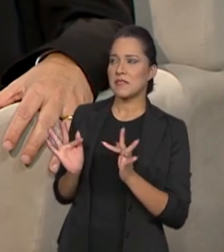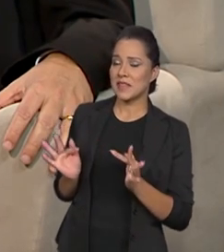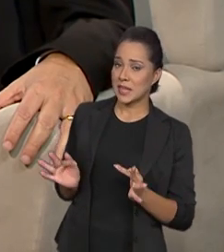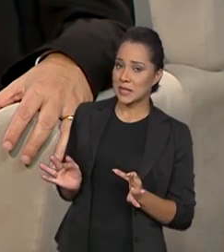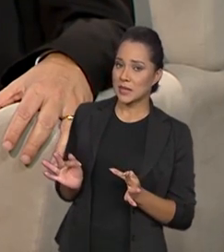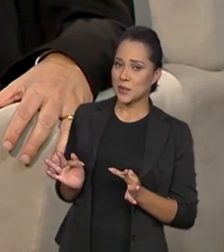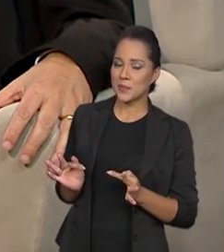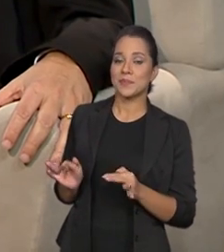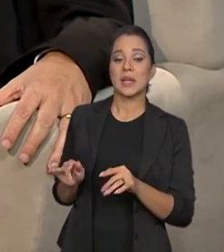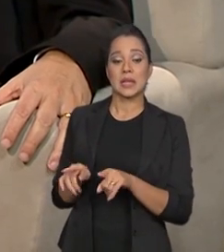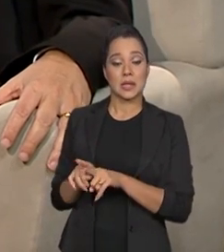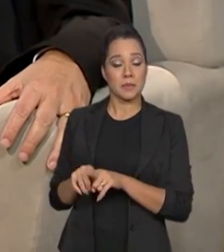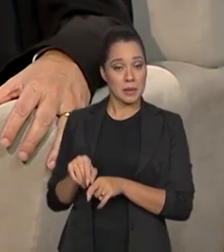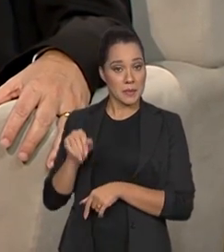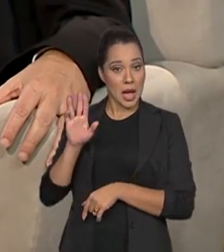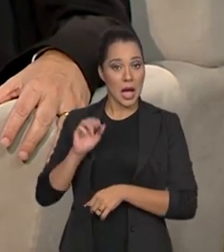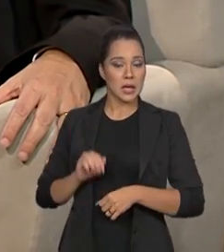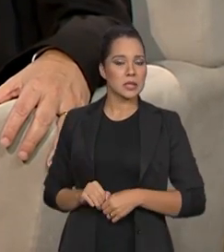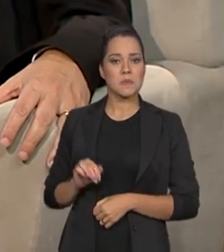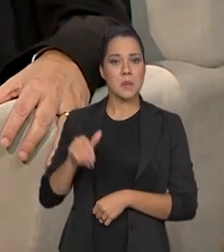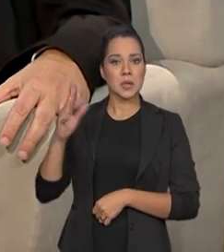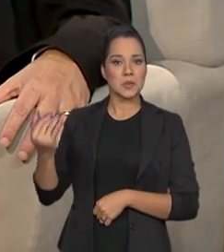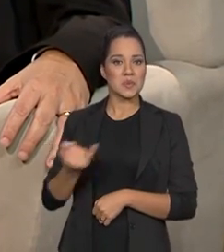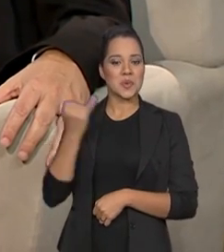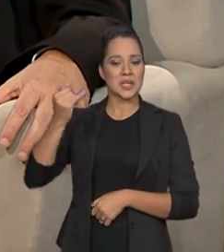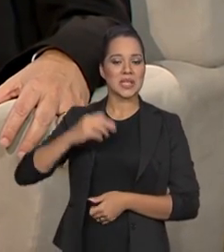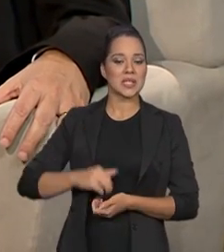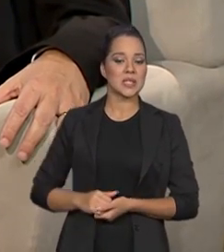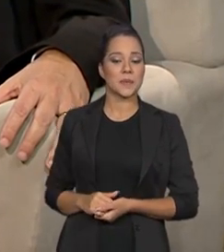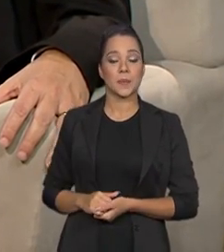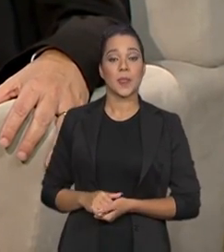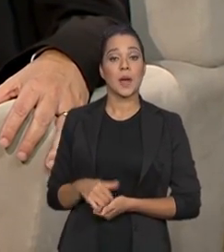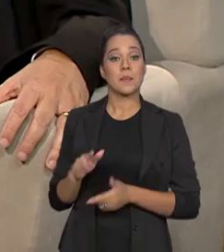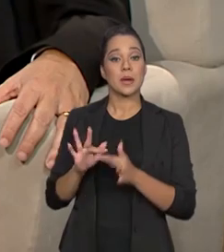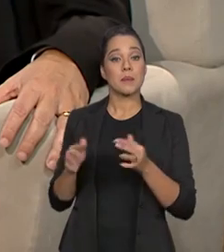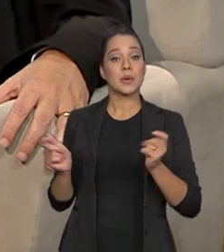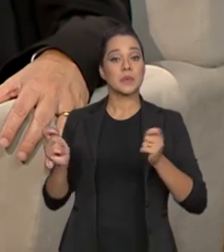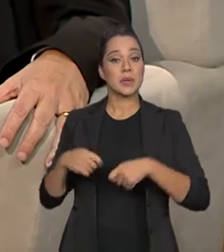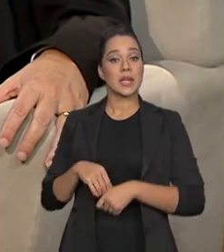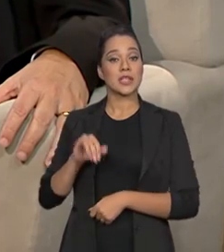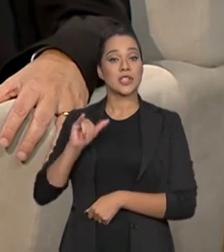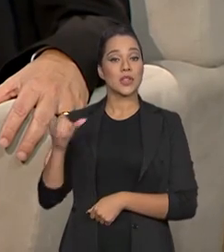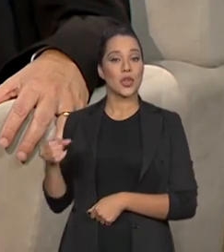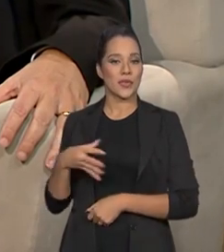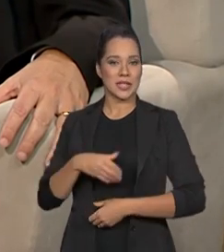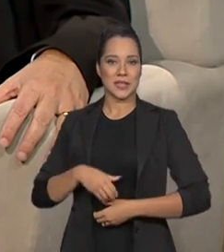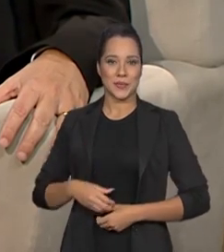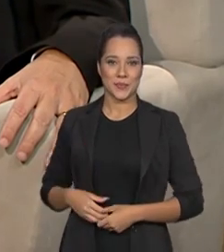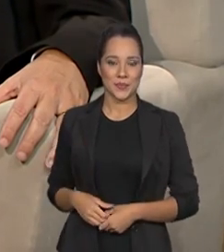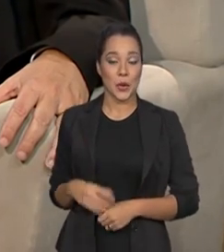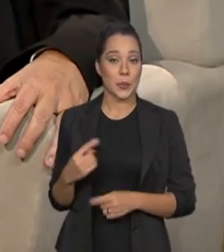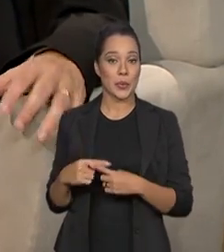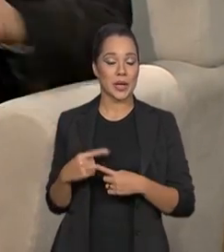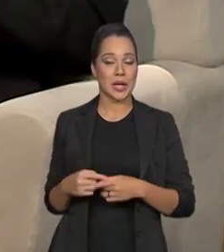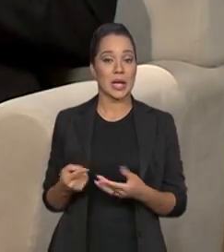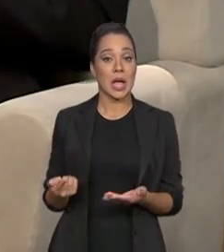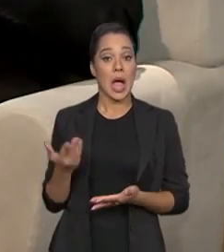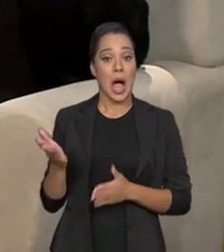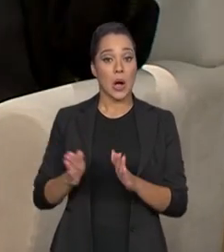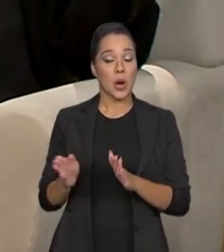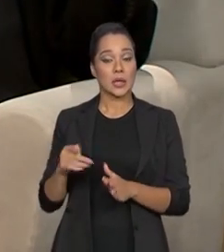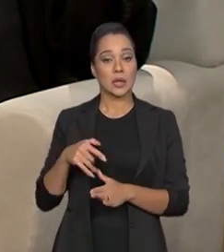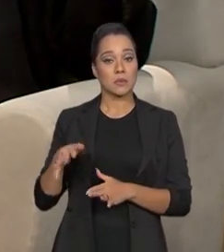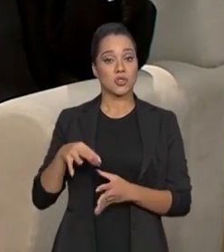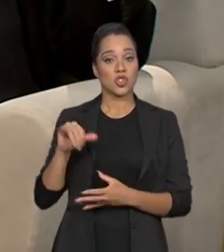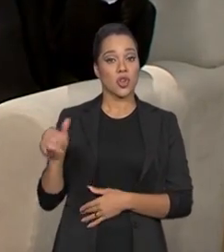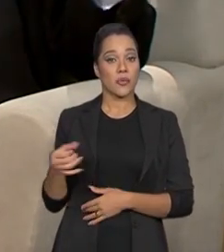e vou dizer mais tá eu acho que é o mais importante de tudo possibilidade de inovação porque nós estamos no mundo de